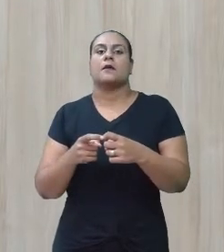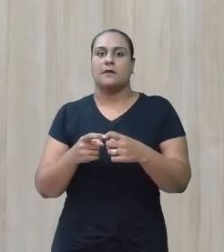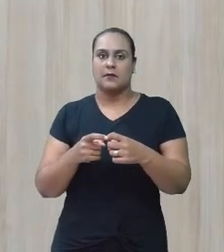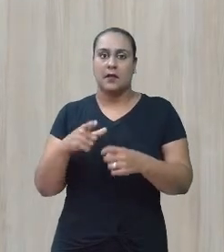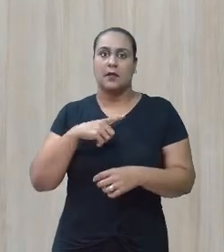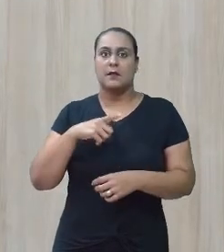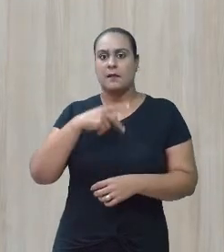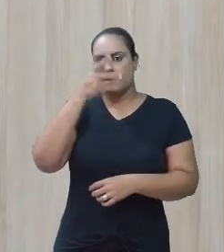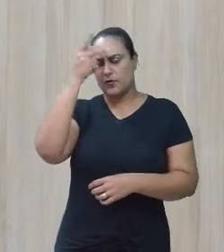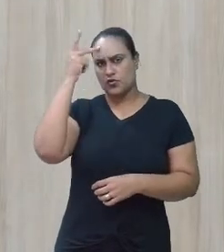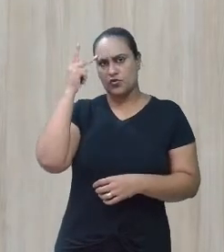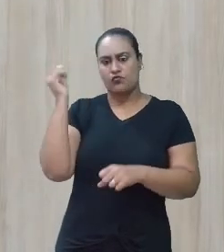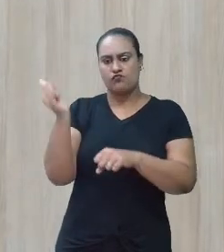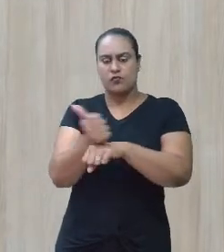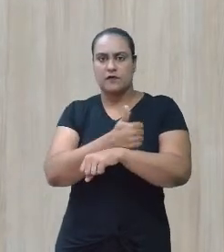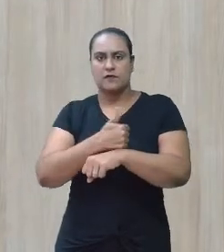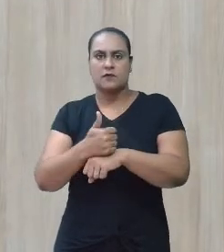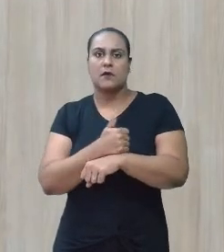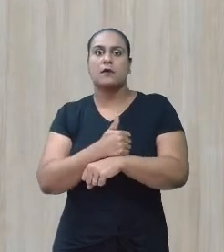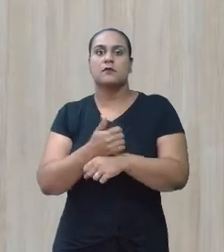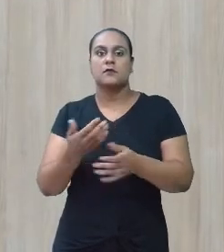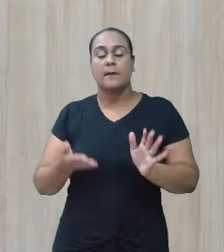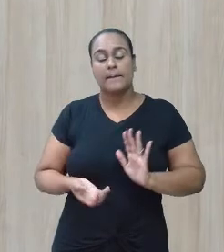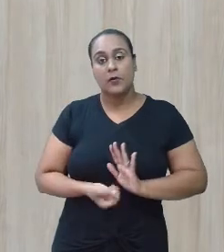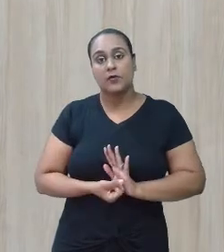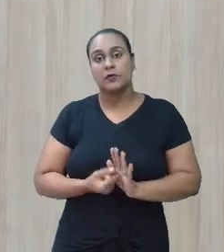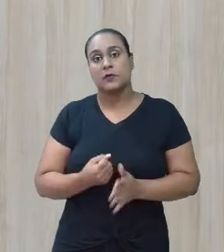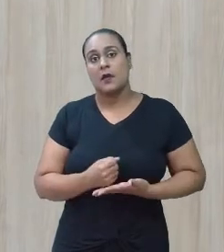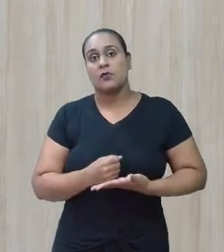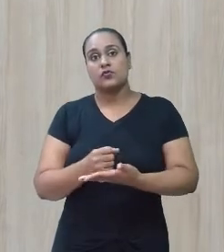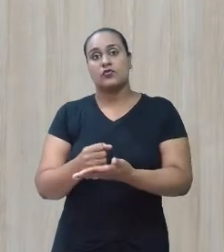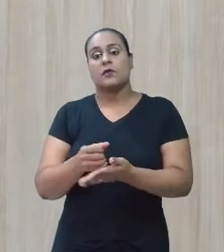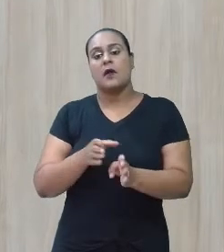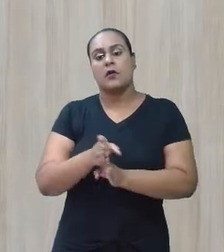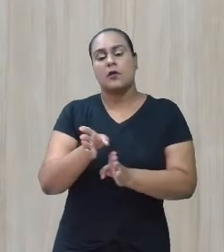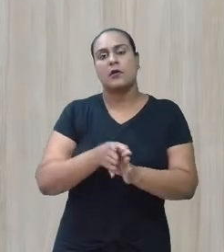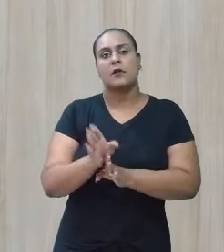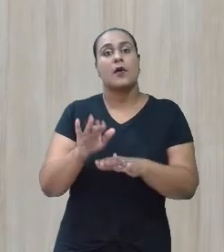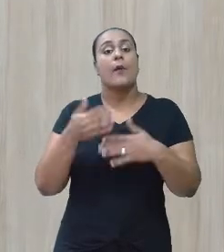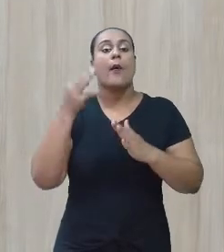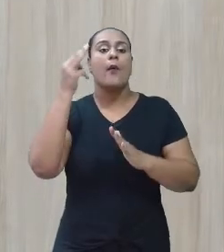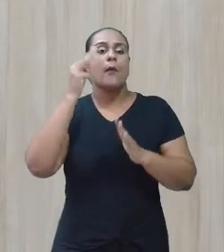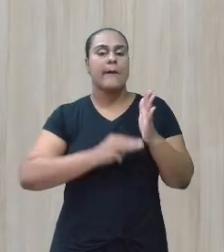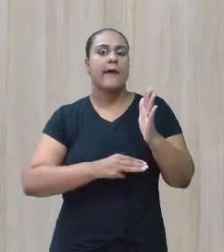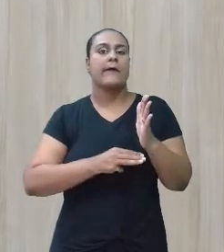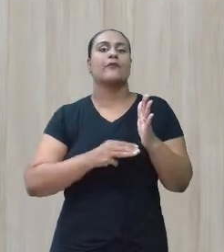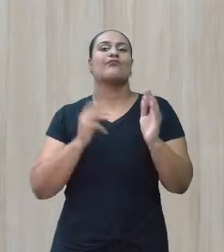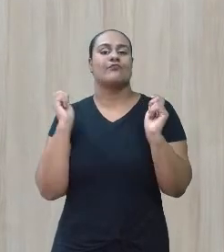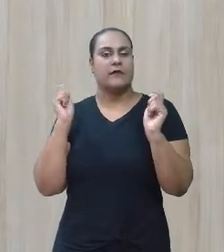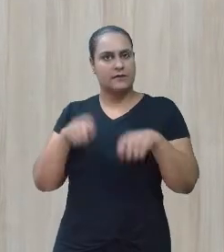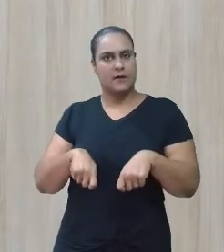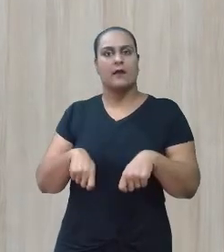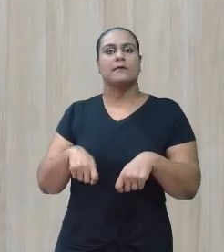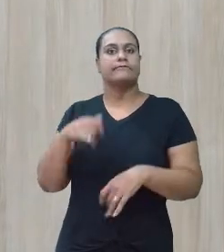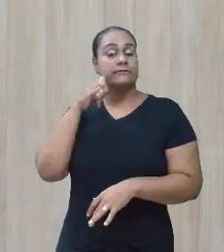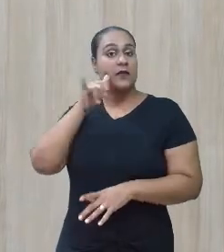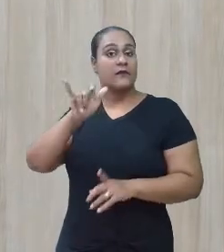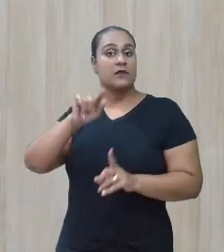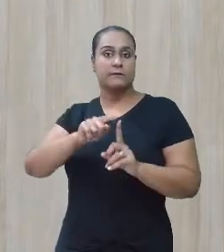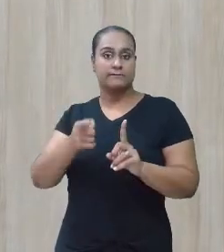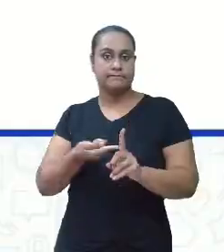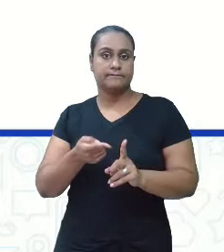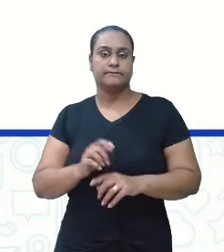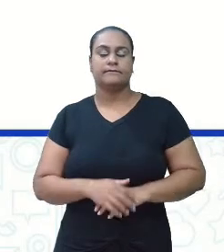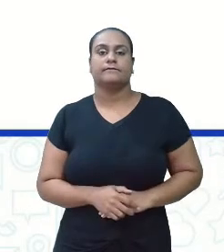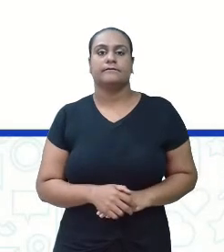especializadas que podem indicar a vocês um método que pode ser mais eficaz para a prevenção. Então, aqui,